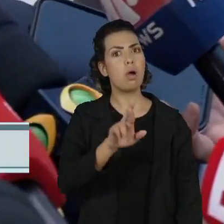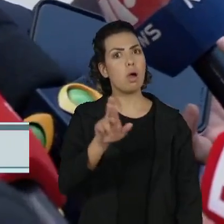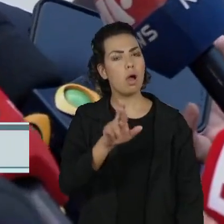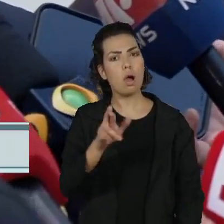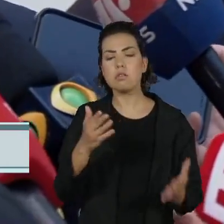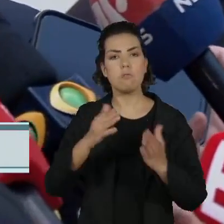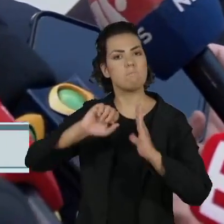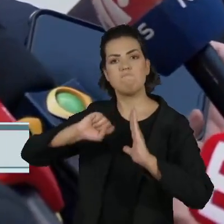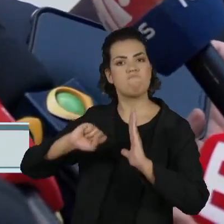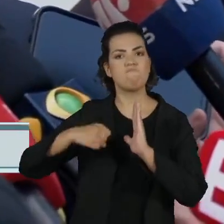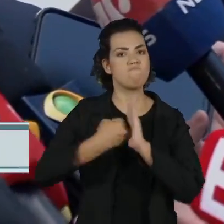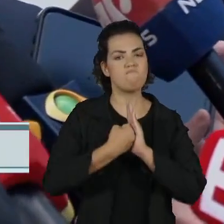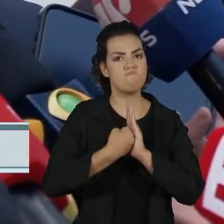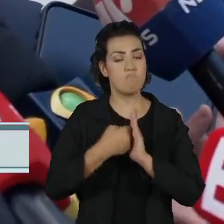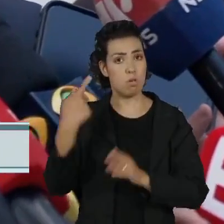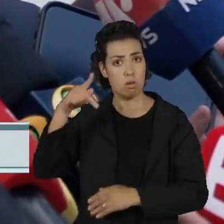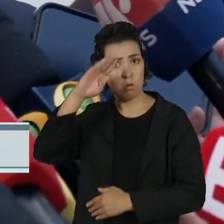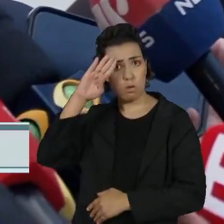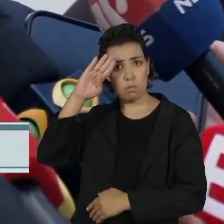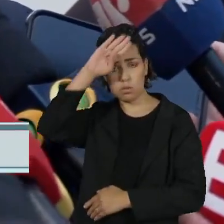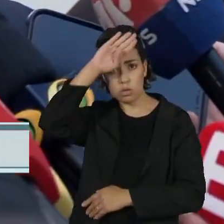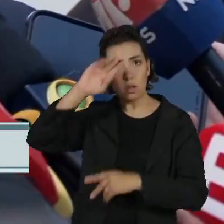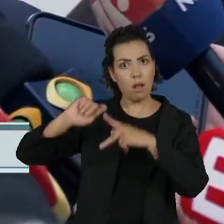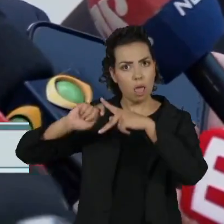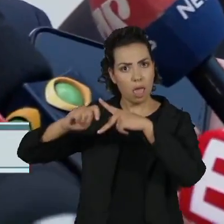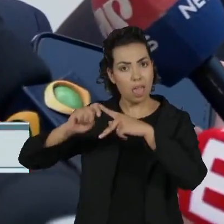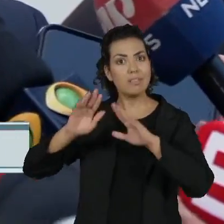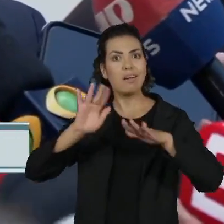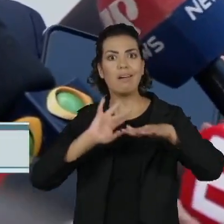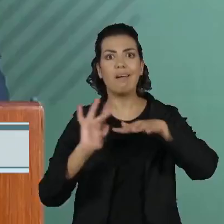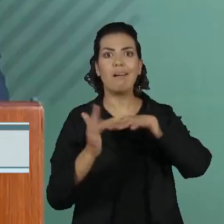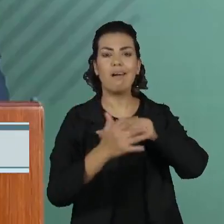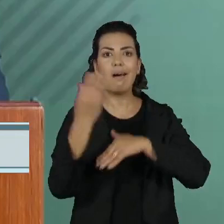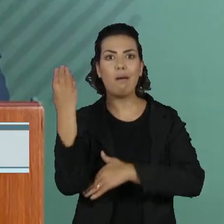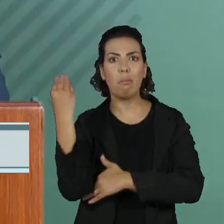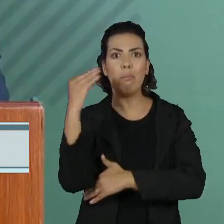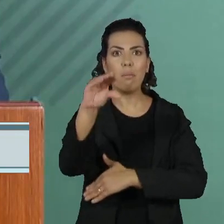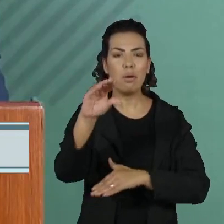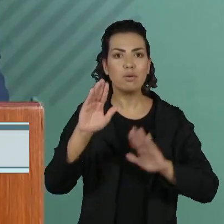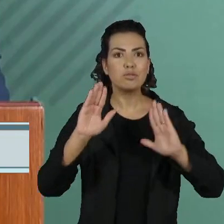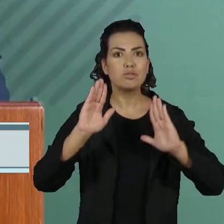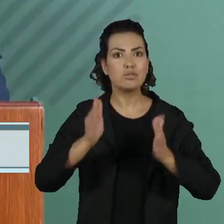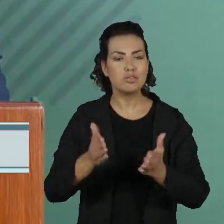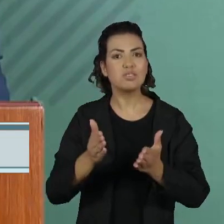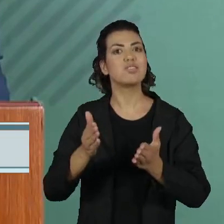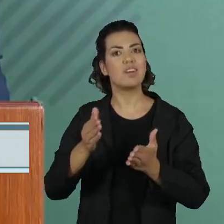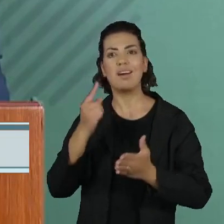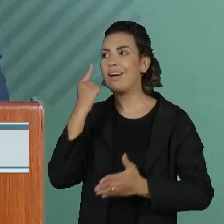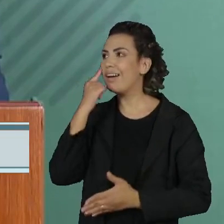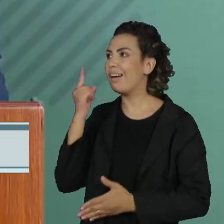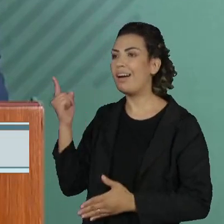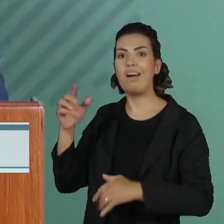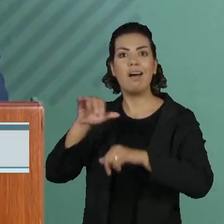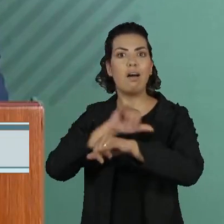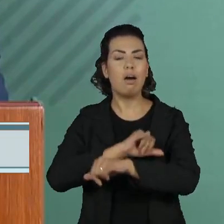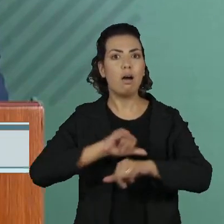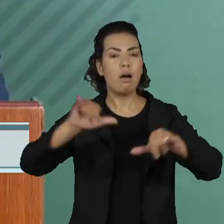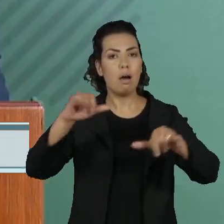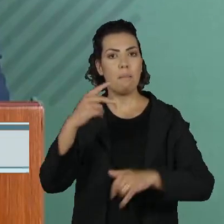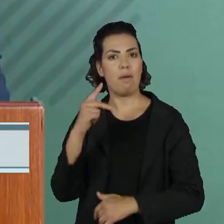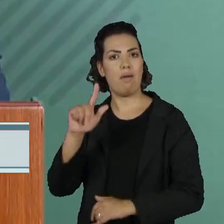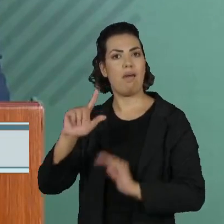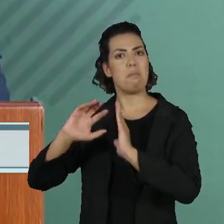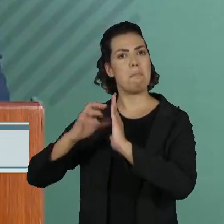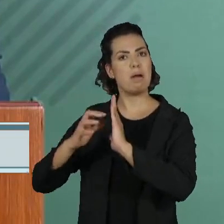mandatário a chave Pix de bolsonaro foi divulgada nas redes sociais por ex-ministros do governo dele e parlamentares do pl